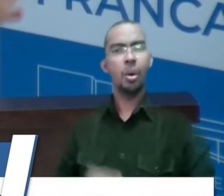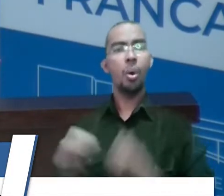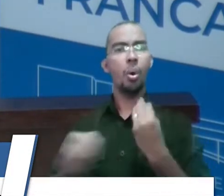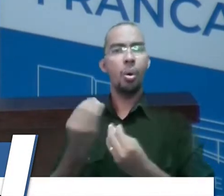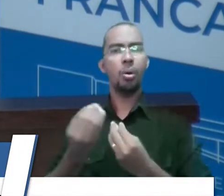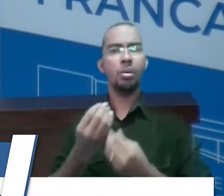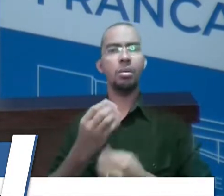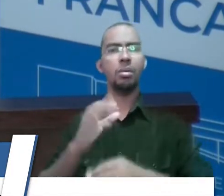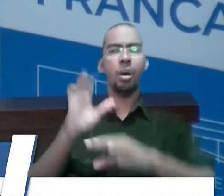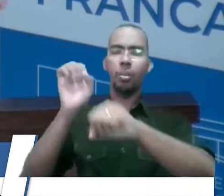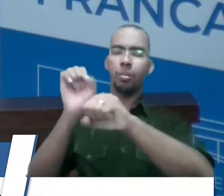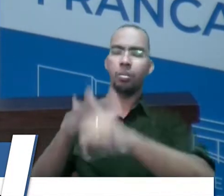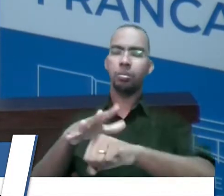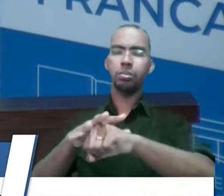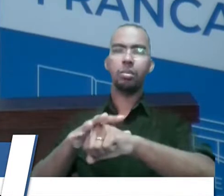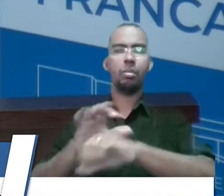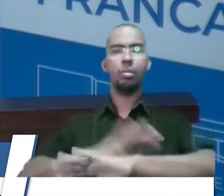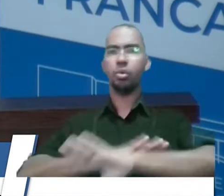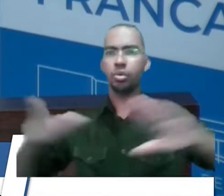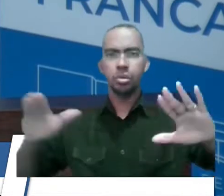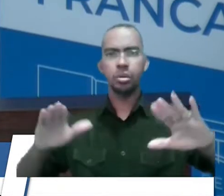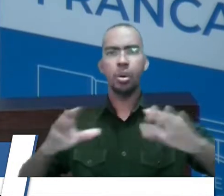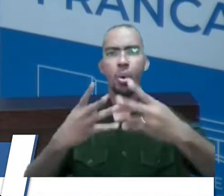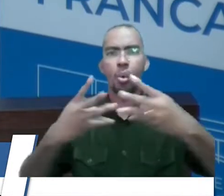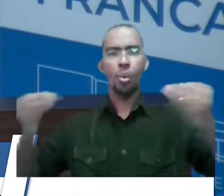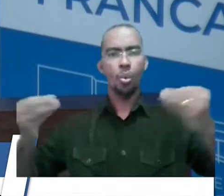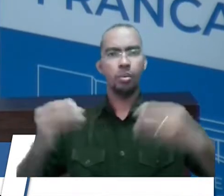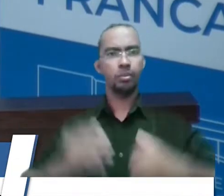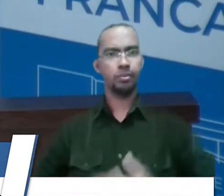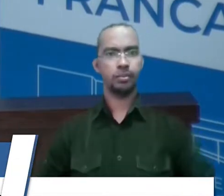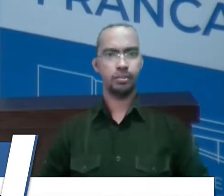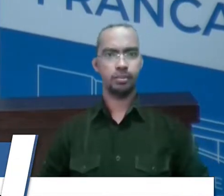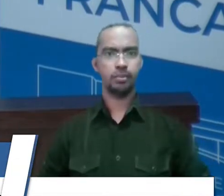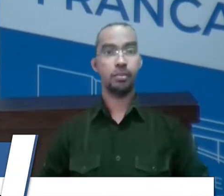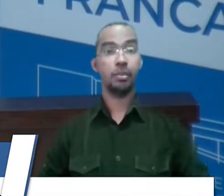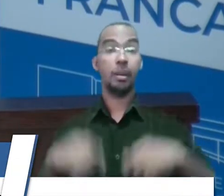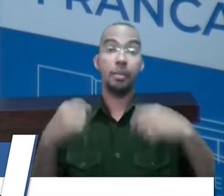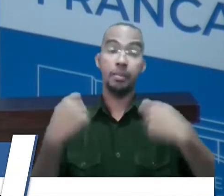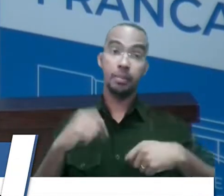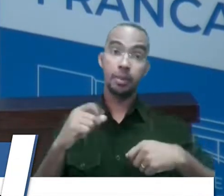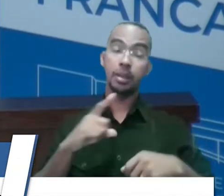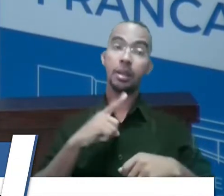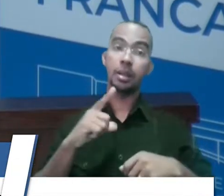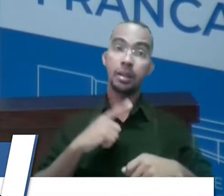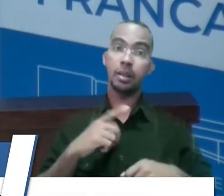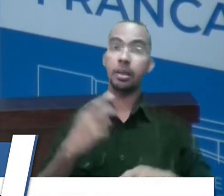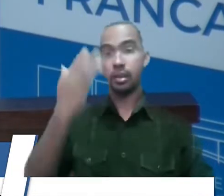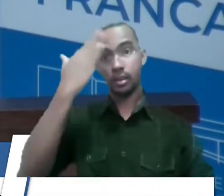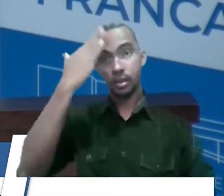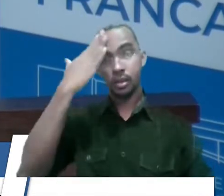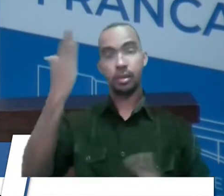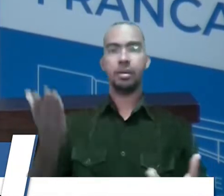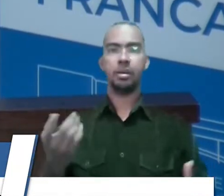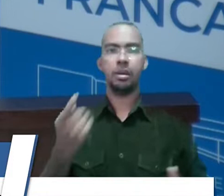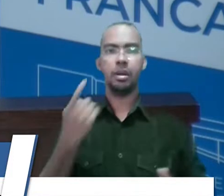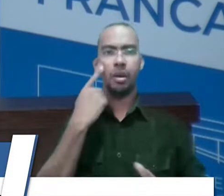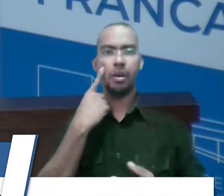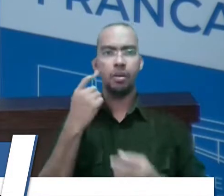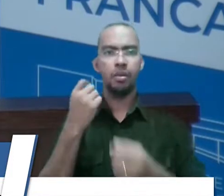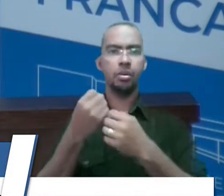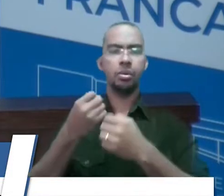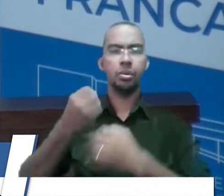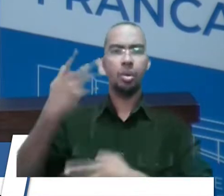animal tá pronto, está sarado, curou? Então a gente precisa de ter um pouco de senso. Eu estou vendo uns comentários na internet que eu estou